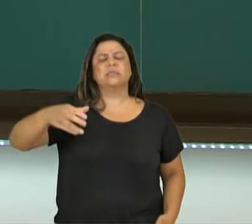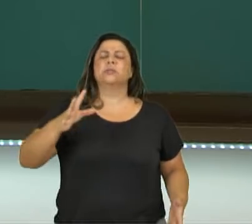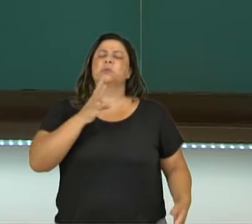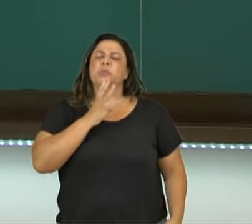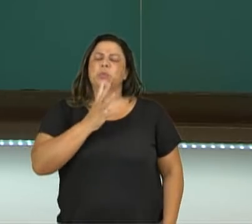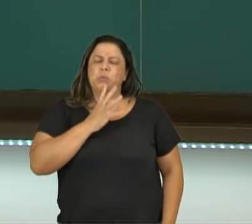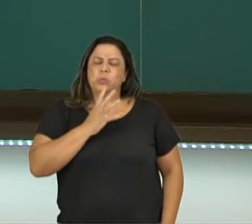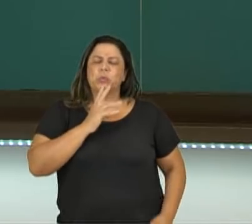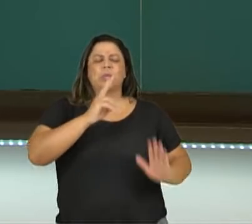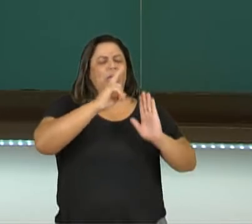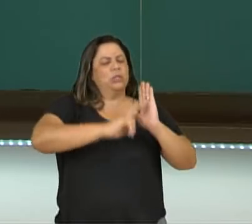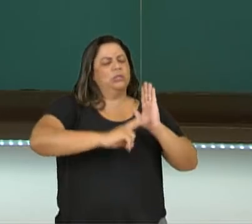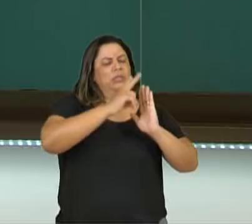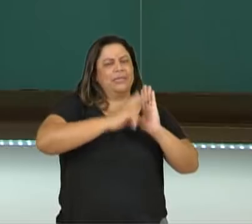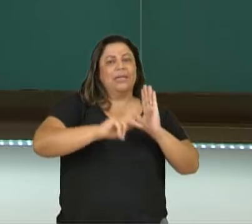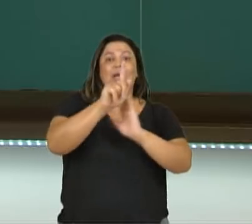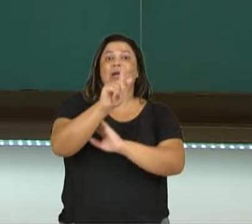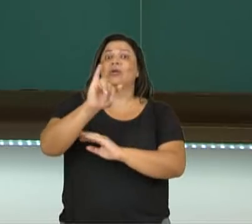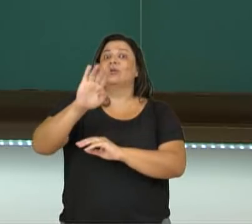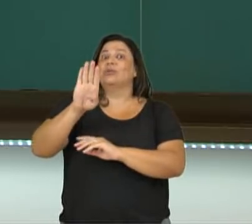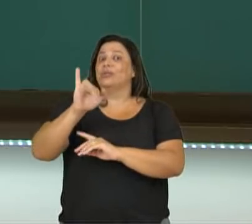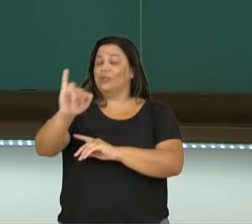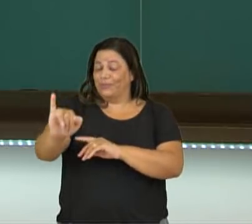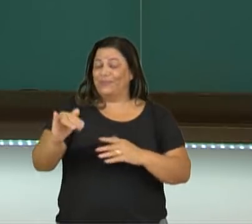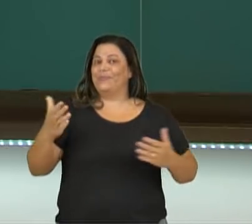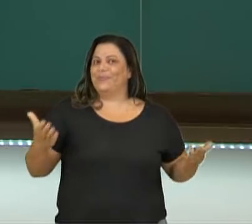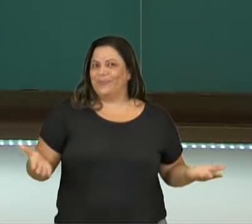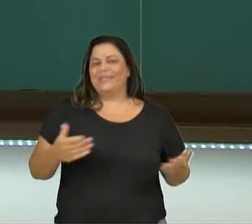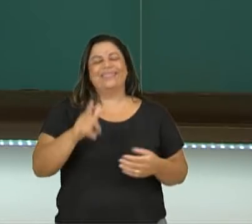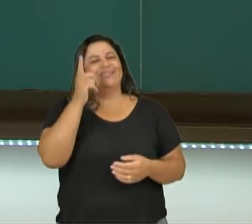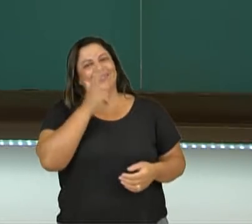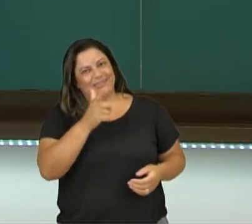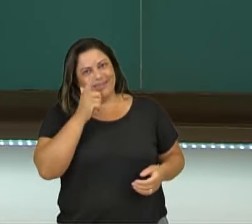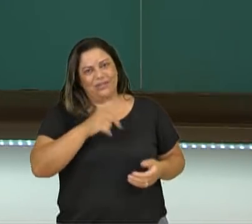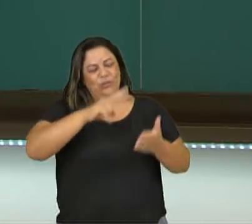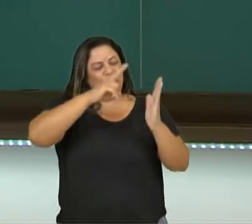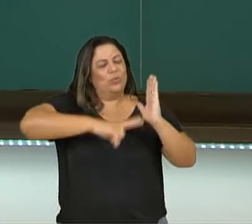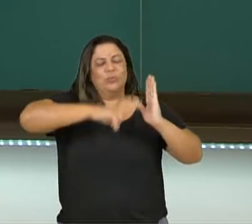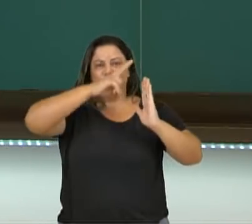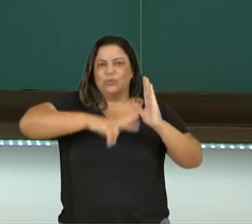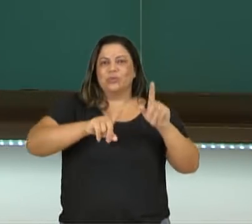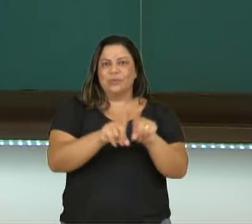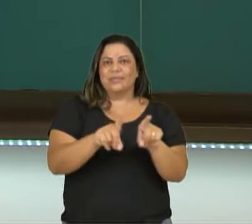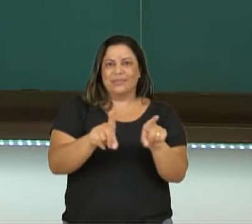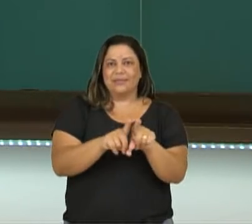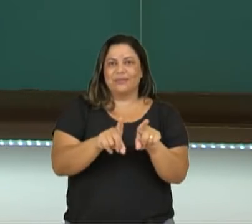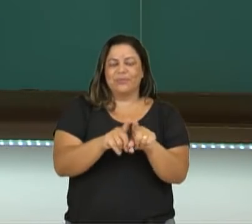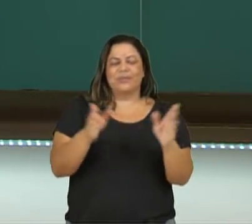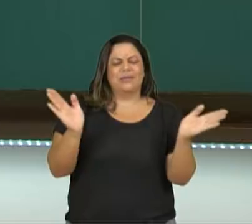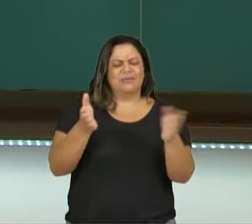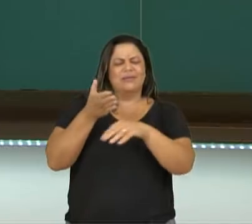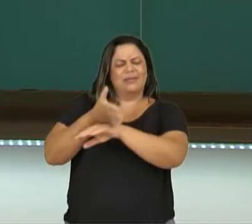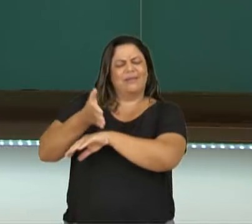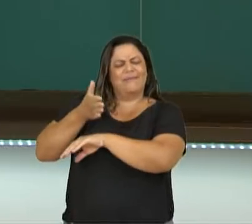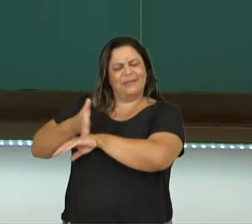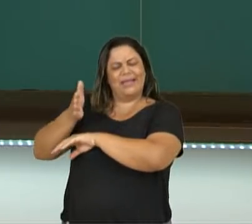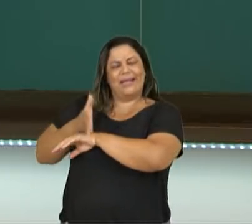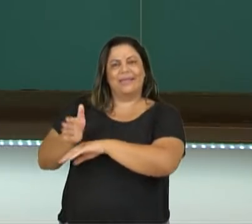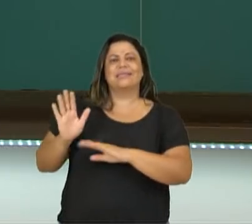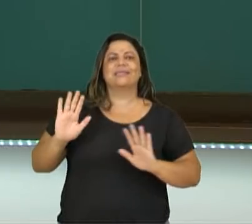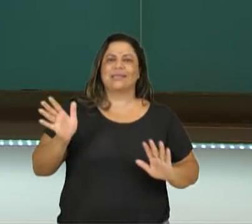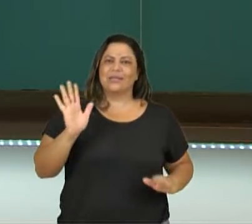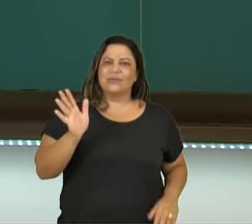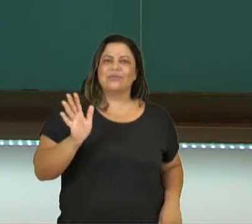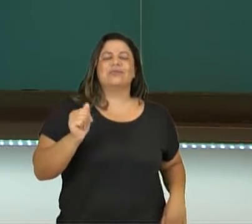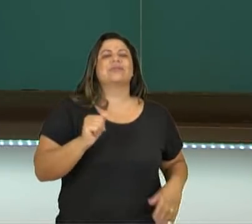leu, já pegou gibi na biblioteca da escola, já ganhou gibi de alguém de repente, já teve acesso, né? Às histórias em quadrinhos